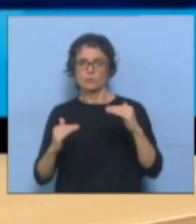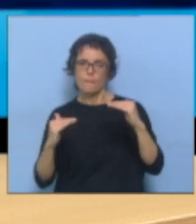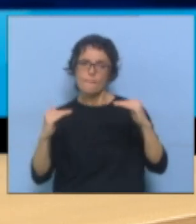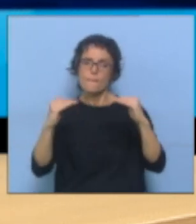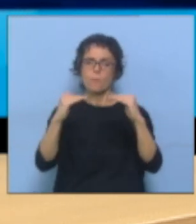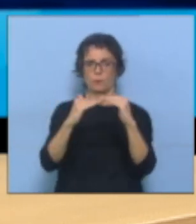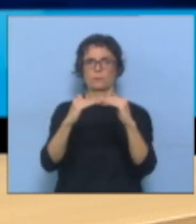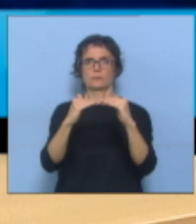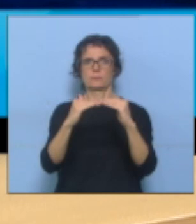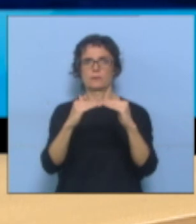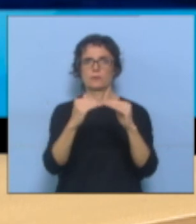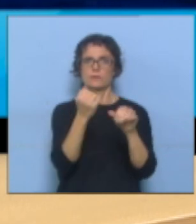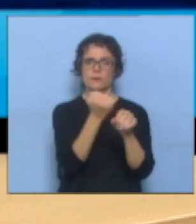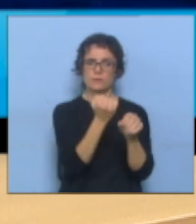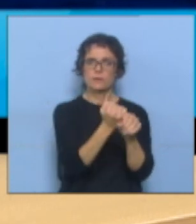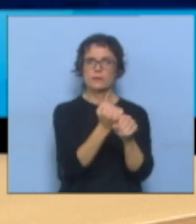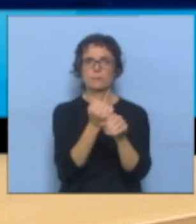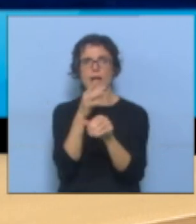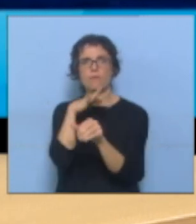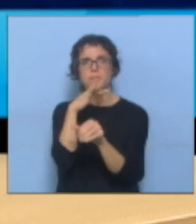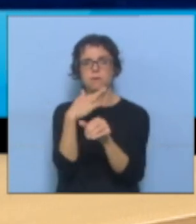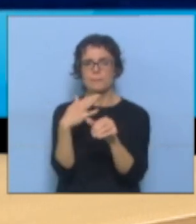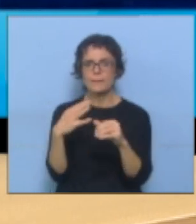familiar com a sua carreira. E querem